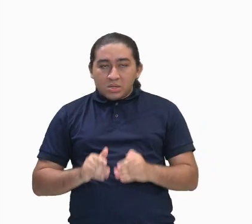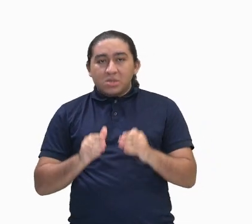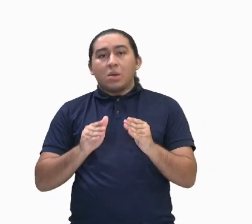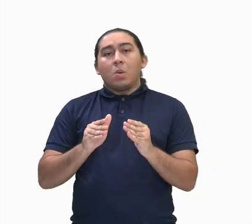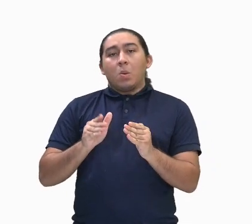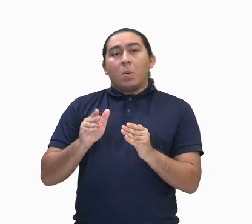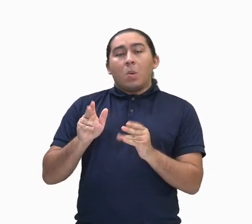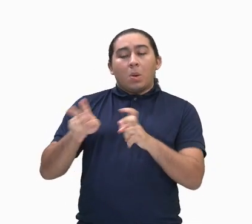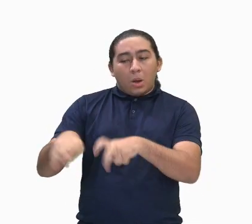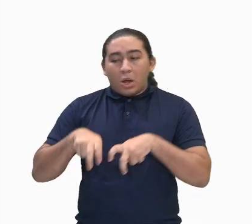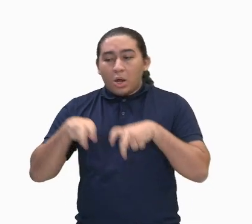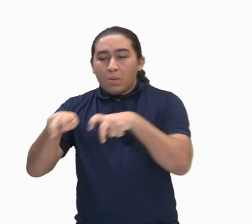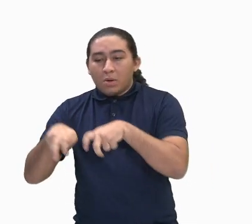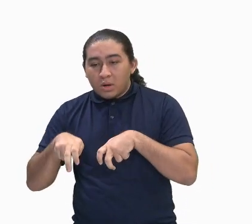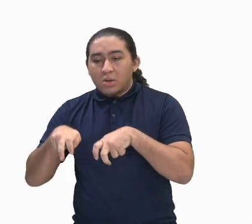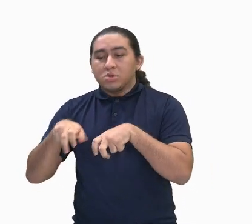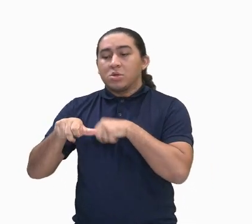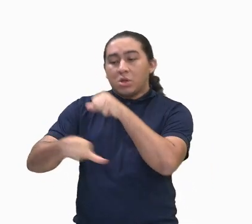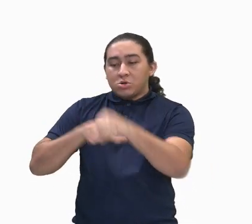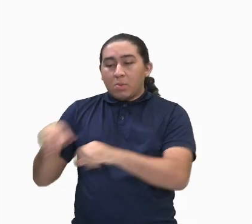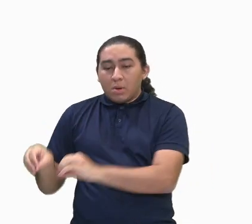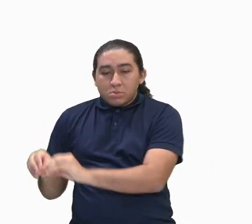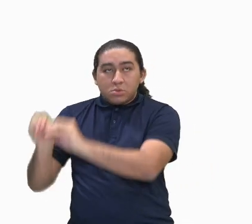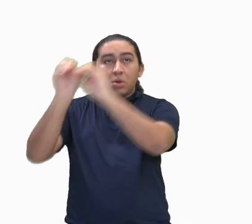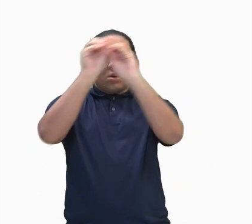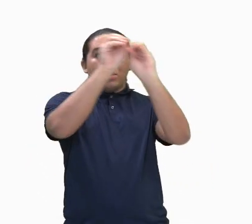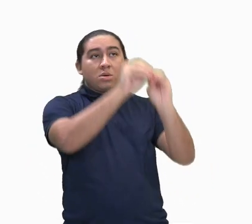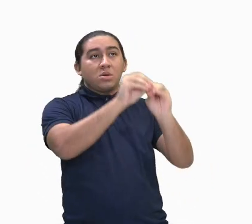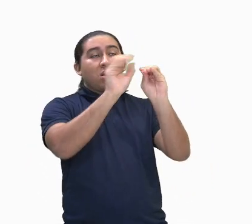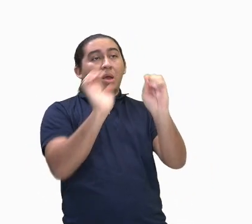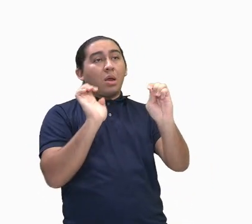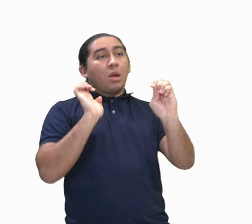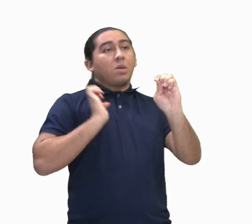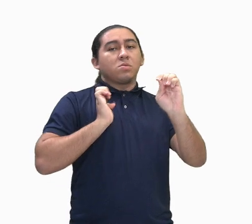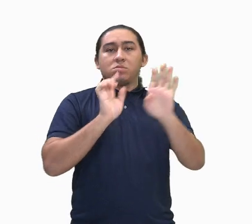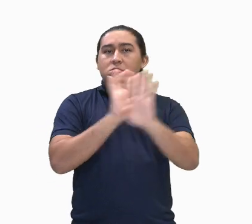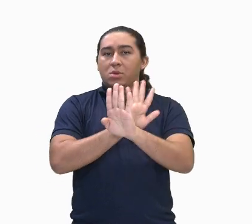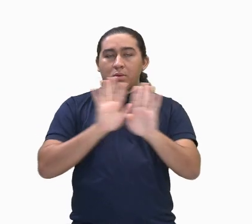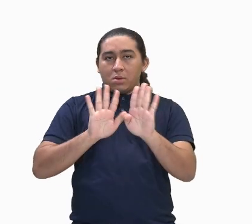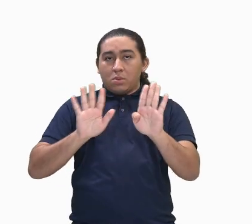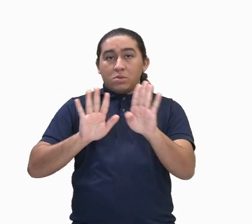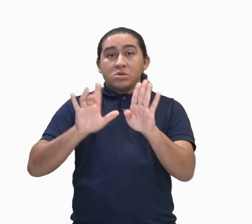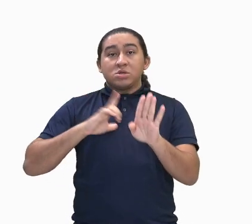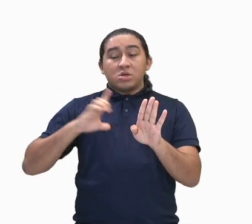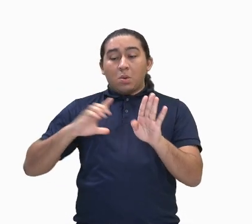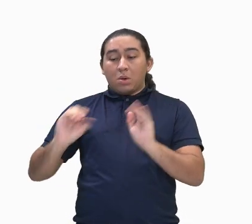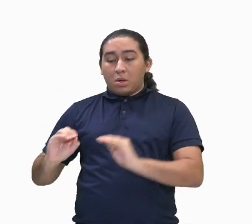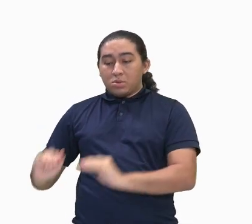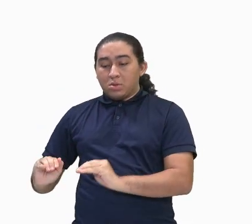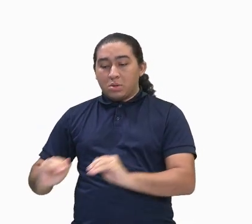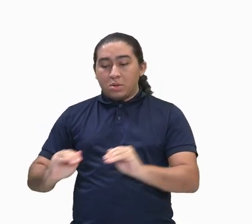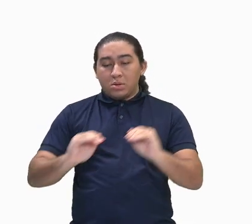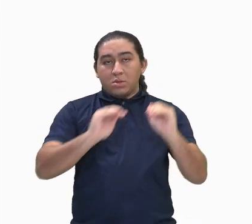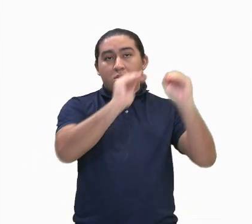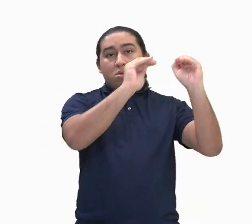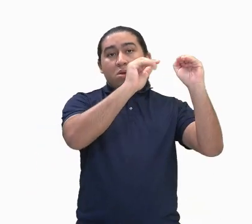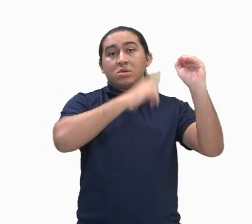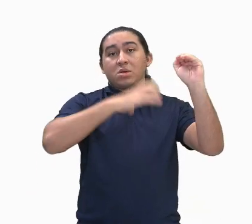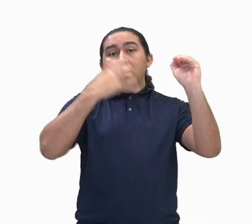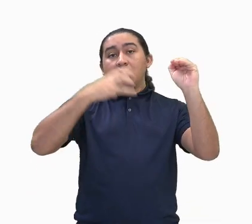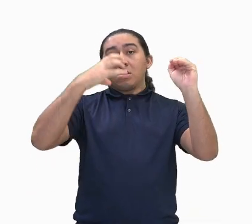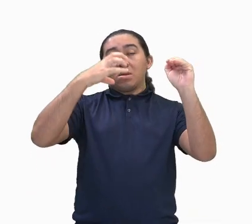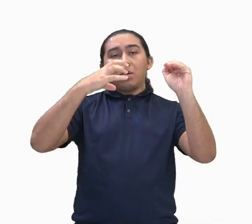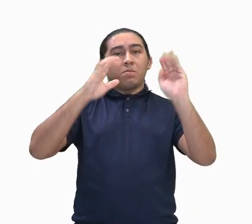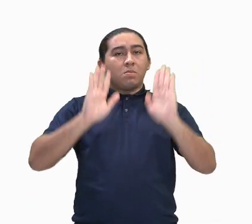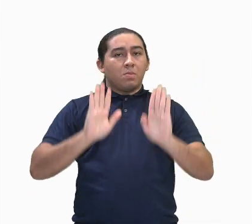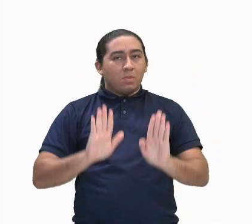tornar um nobre, né? Então, a sociedade era dividida em ordens, né? Acima de tudo nós temos a nobreza, quer dizer, acima de